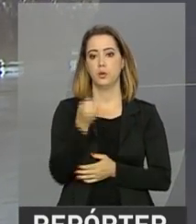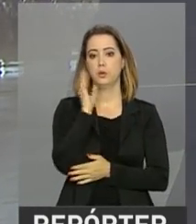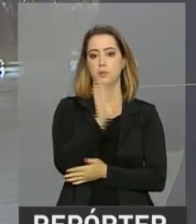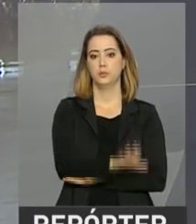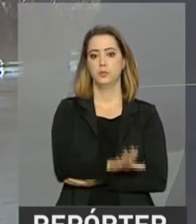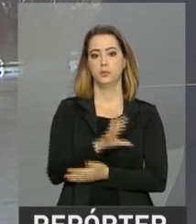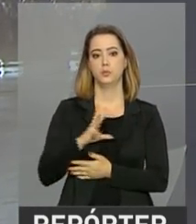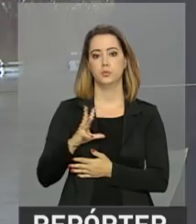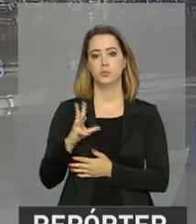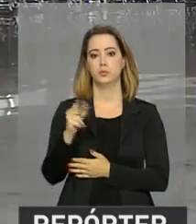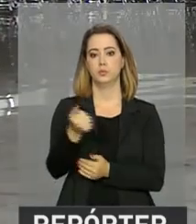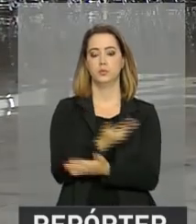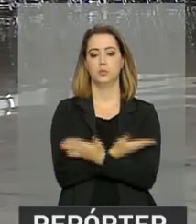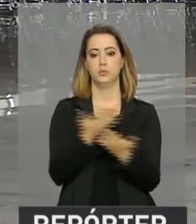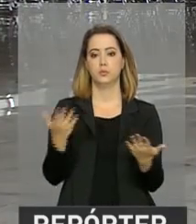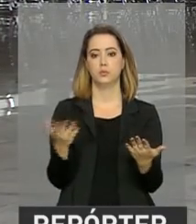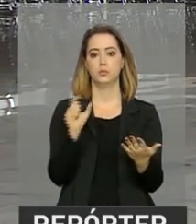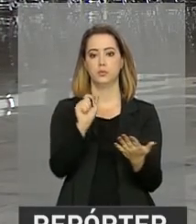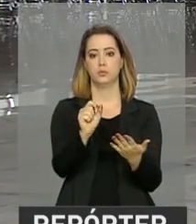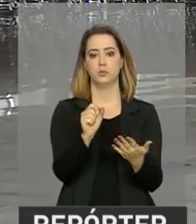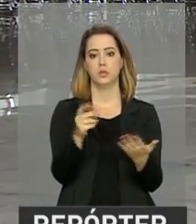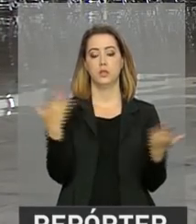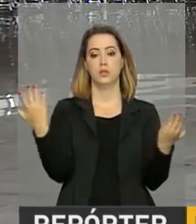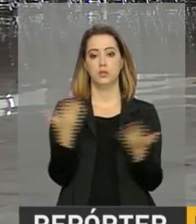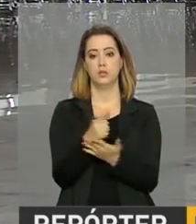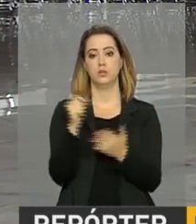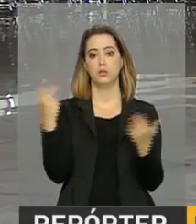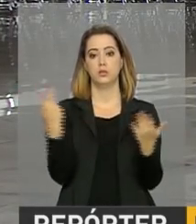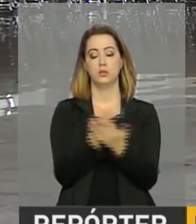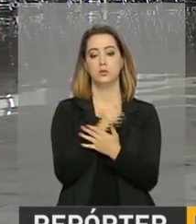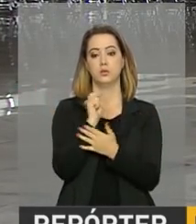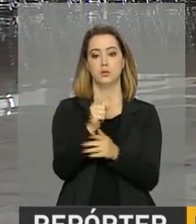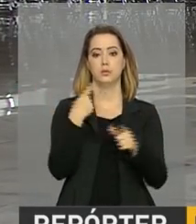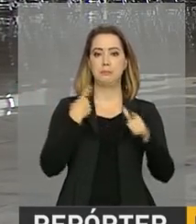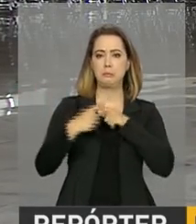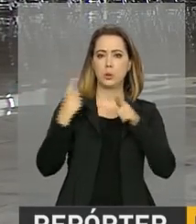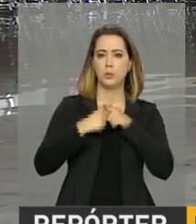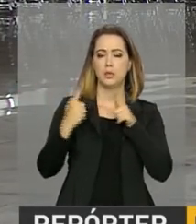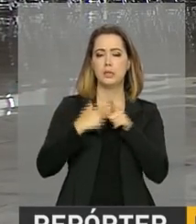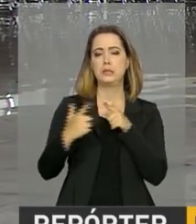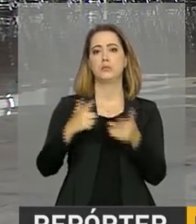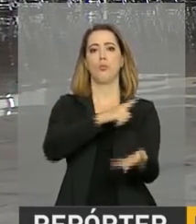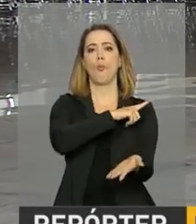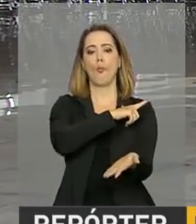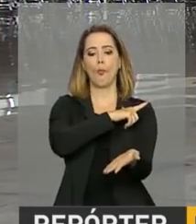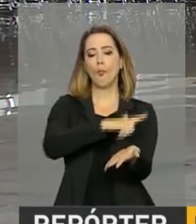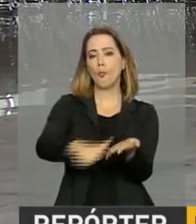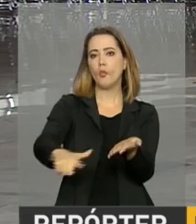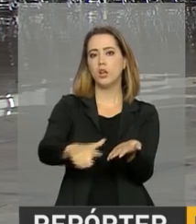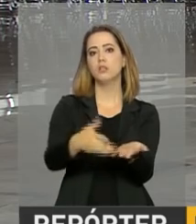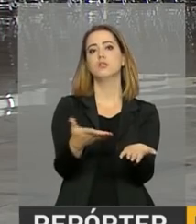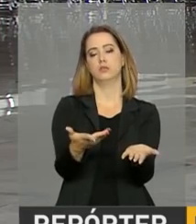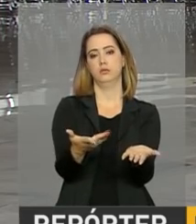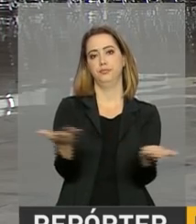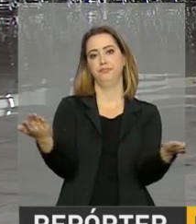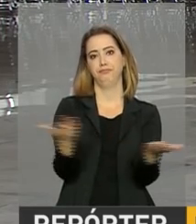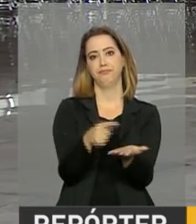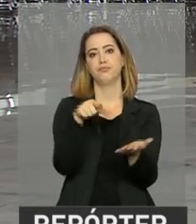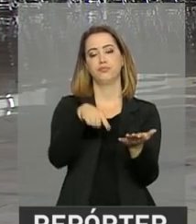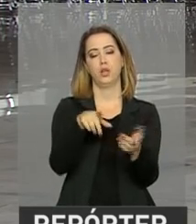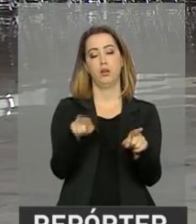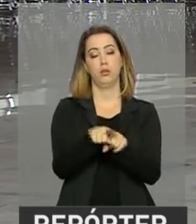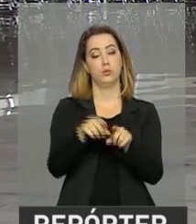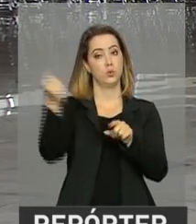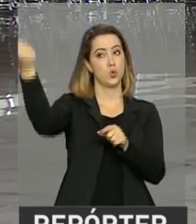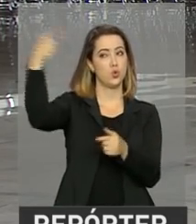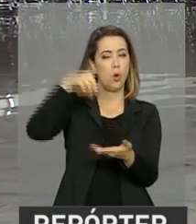zé luís boa tarde a todos a medida foi tomada em decorrência da forte estiagem seca que atingem as regiões com